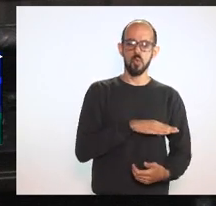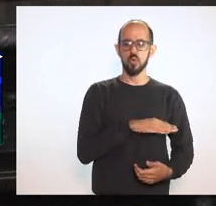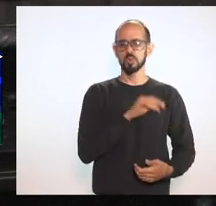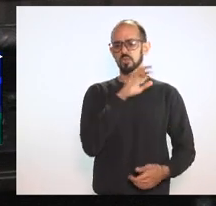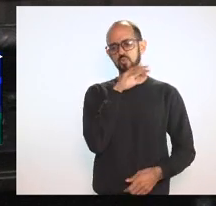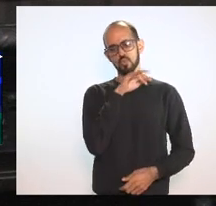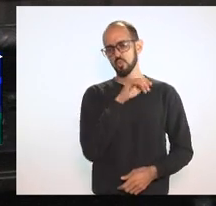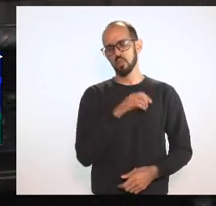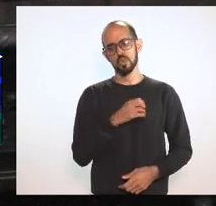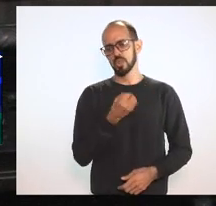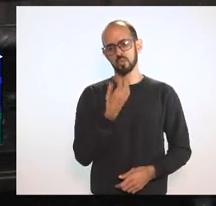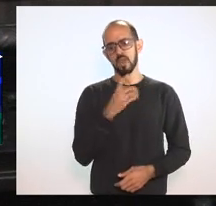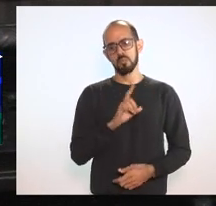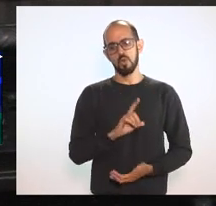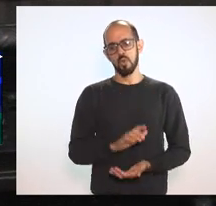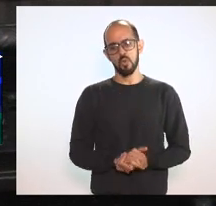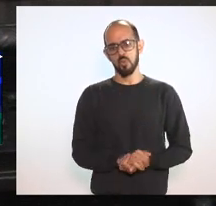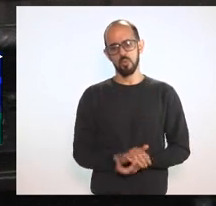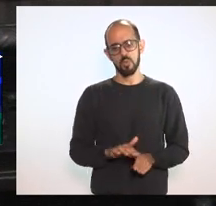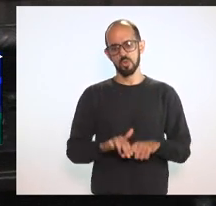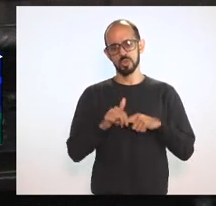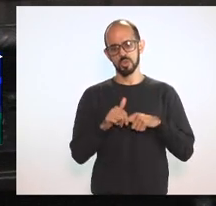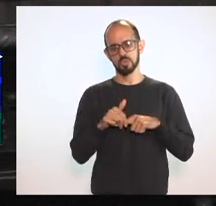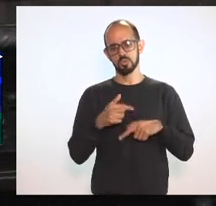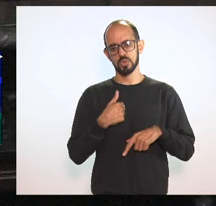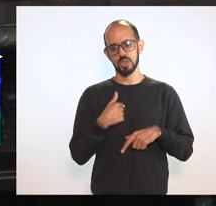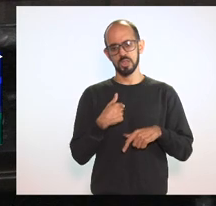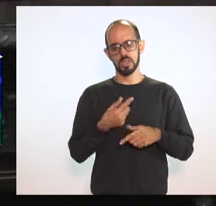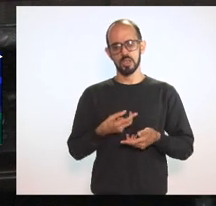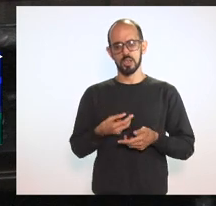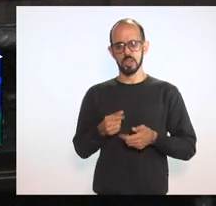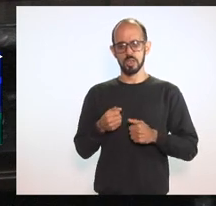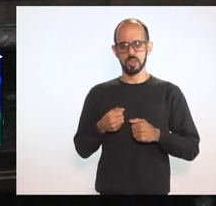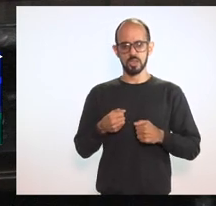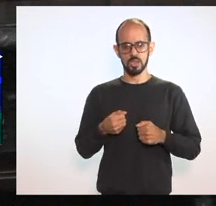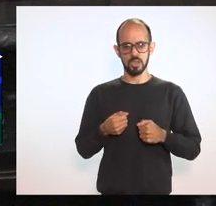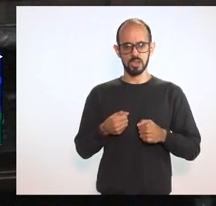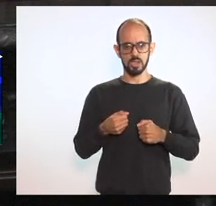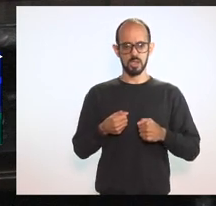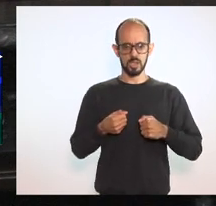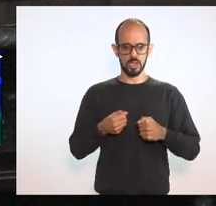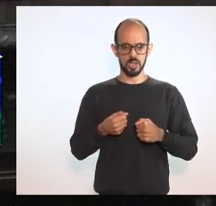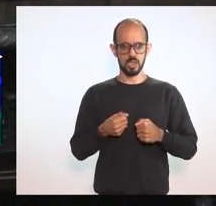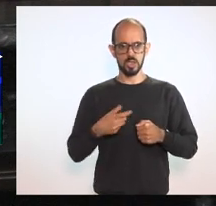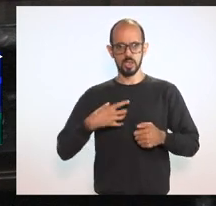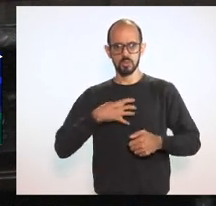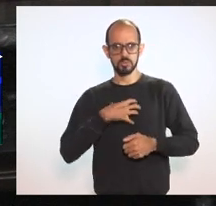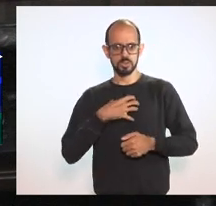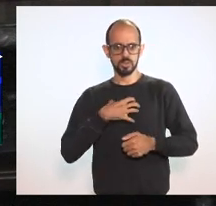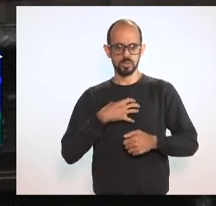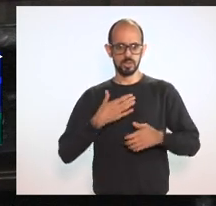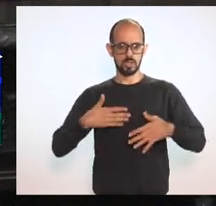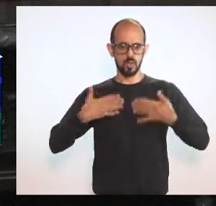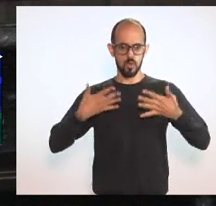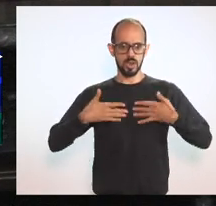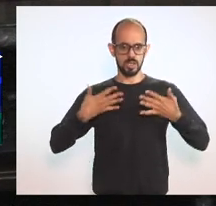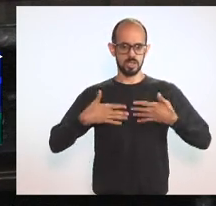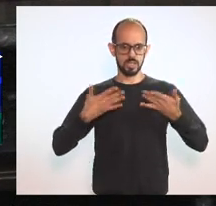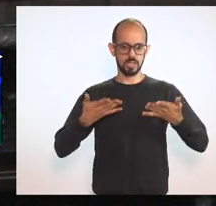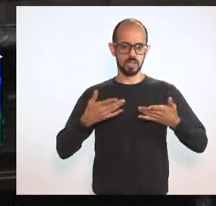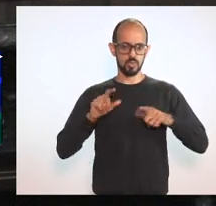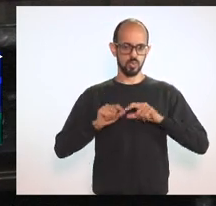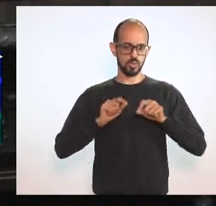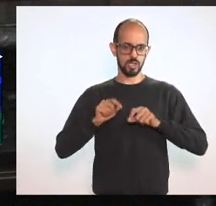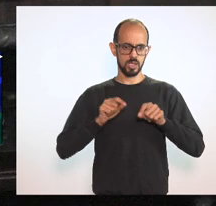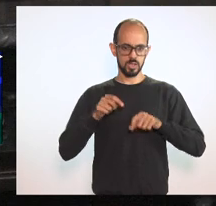esse debate por isso ou sua fé com alegria a informação dada pelo líder do governo desta Tribuna que o que o